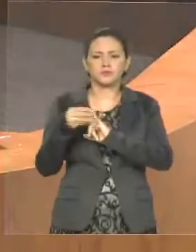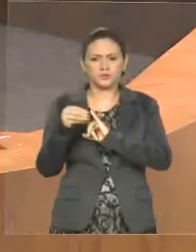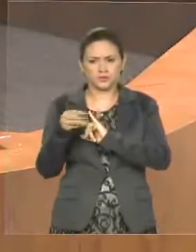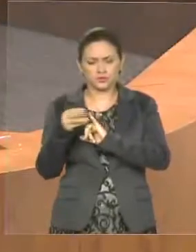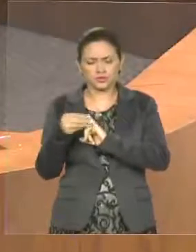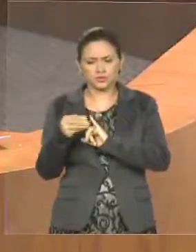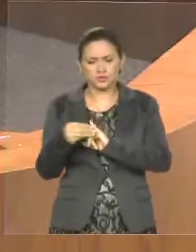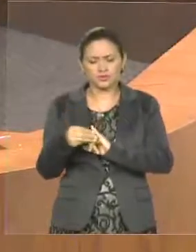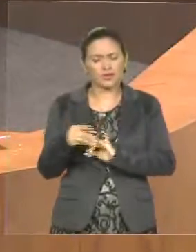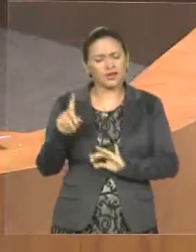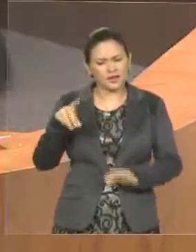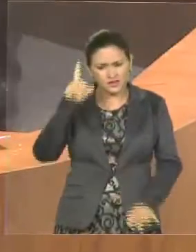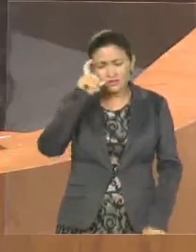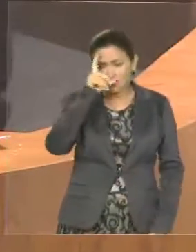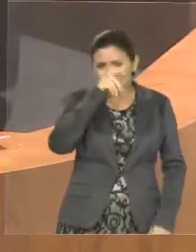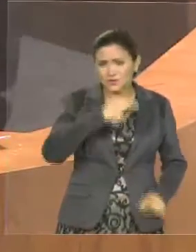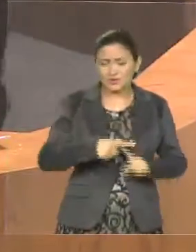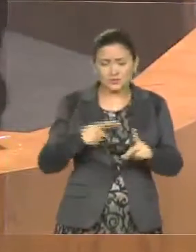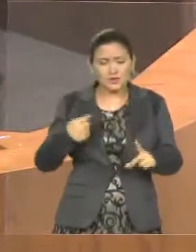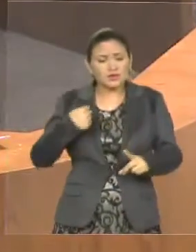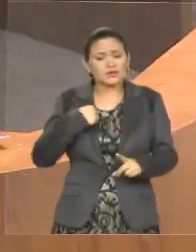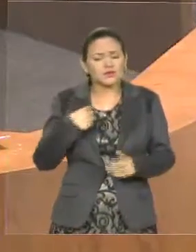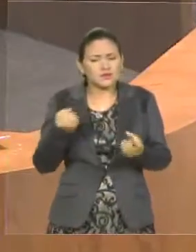de forma muito didática.